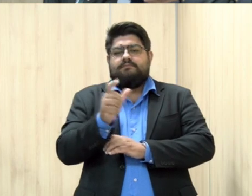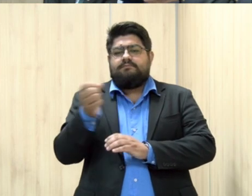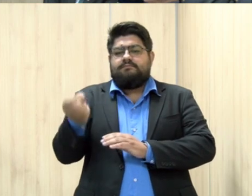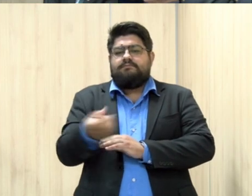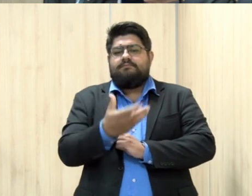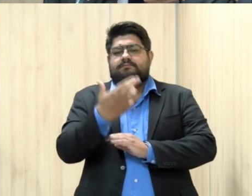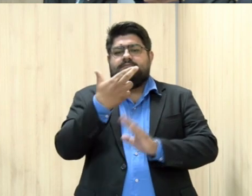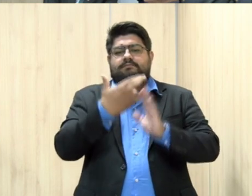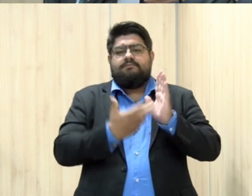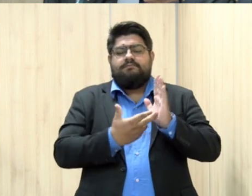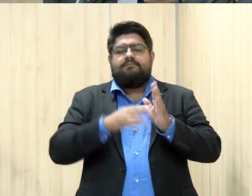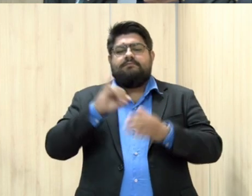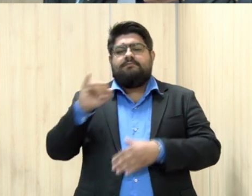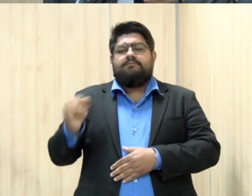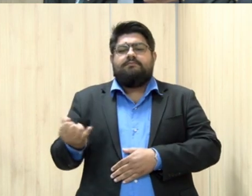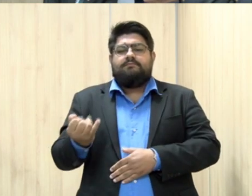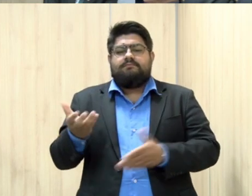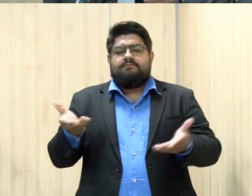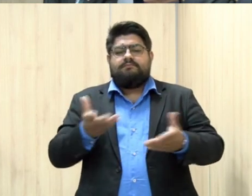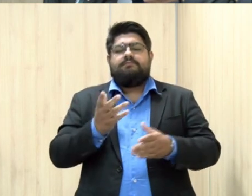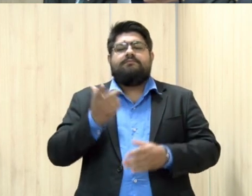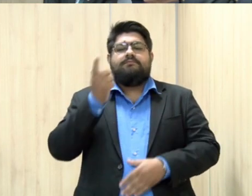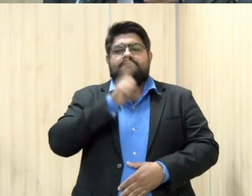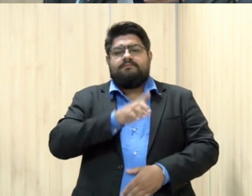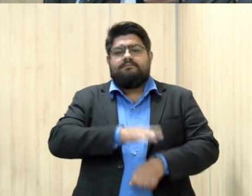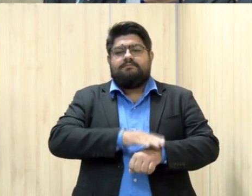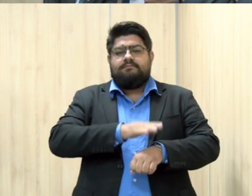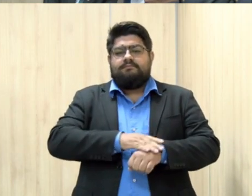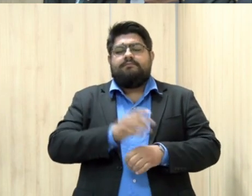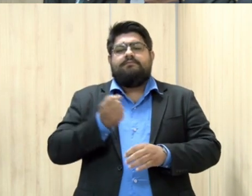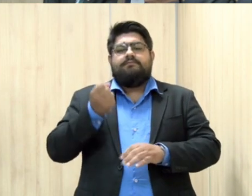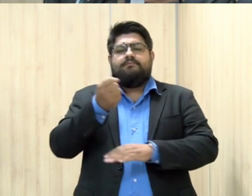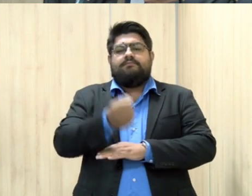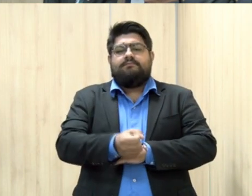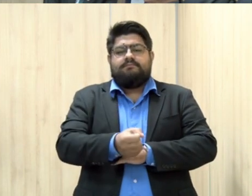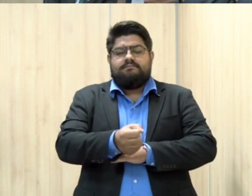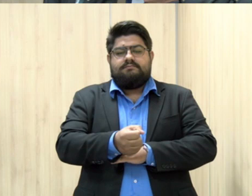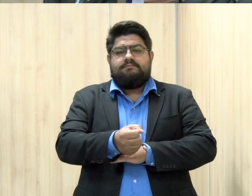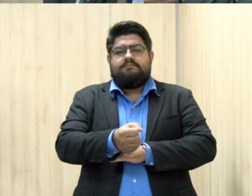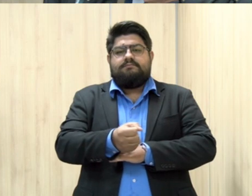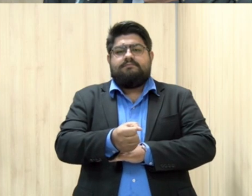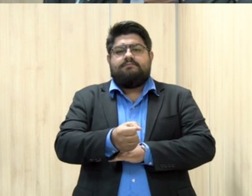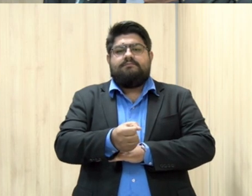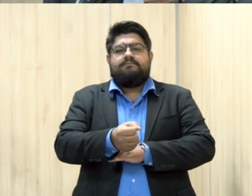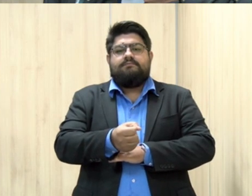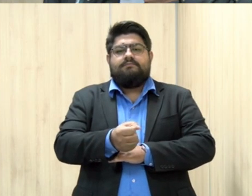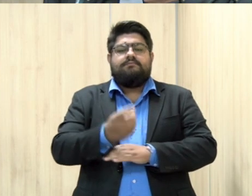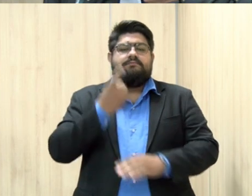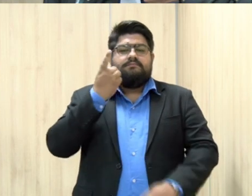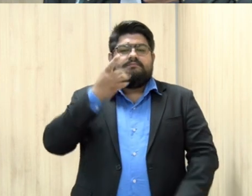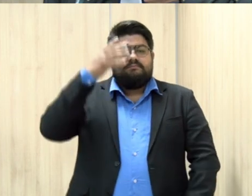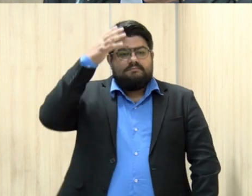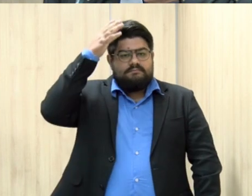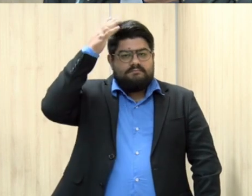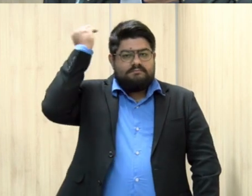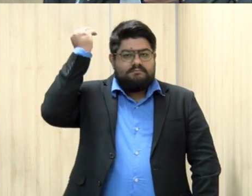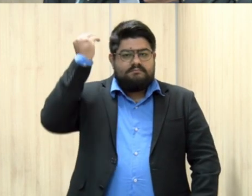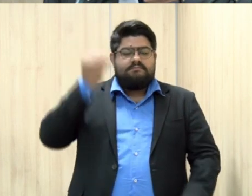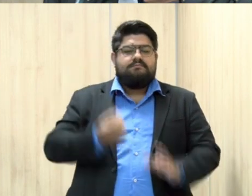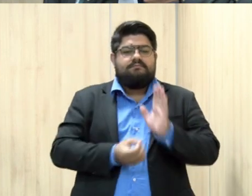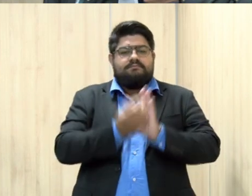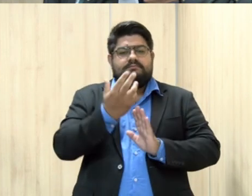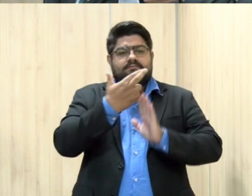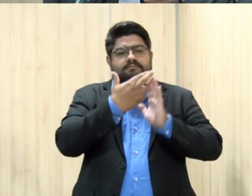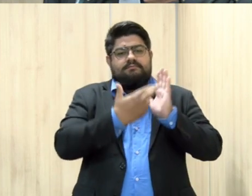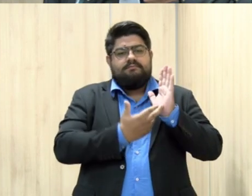né vou aproveitar para a gente ganhar tempo vou indicar que Deputado Rodrigo Camargo para emitir